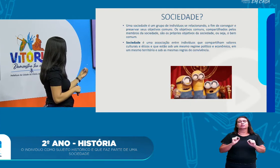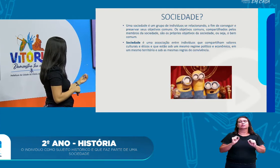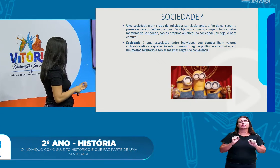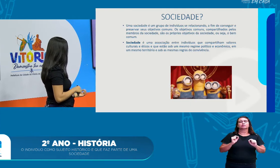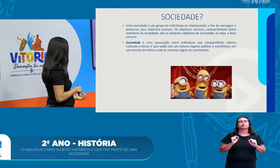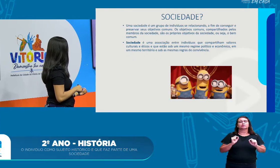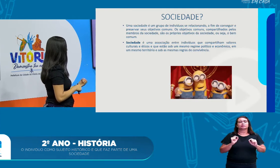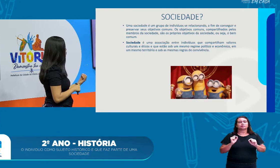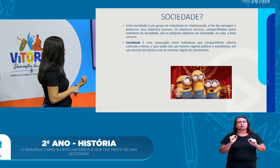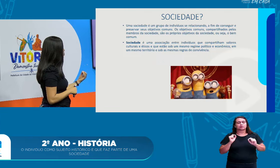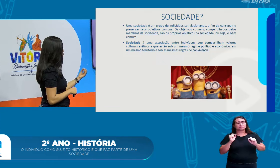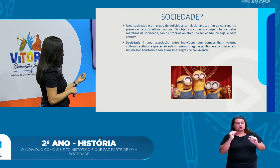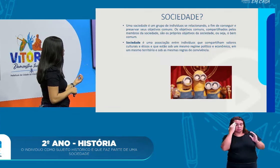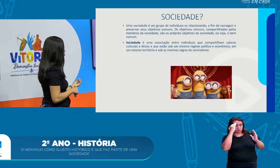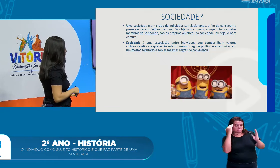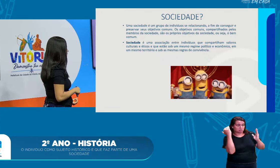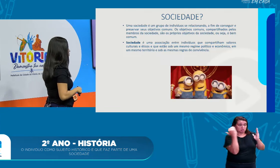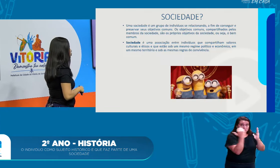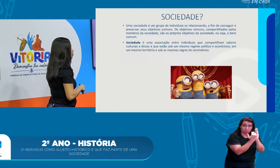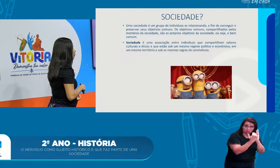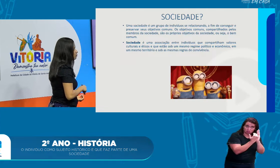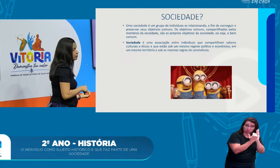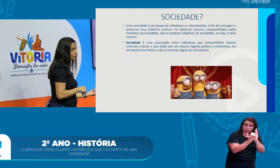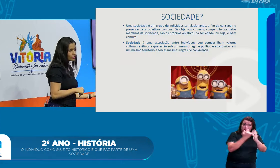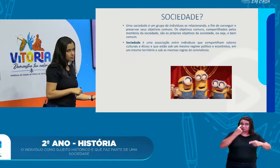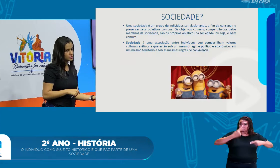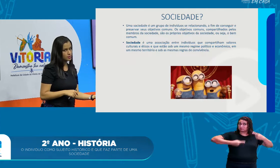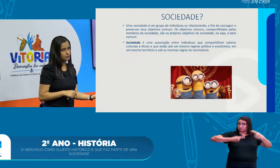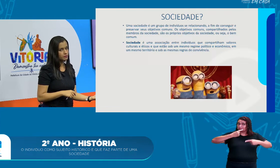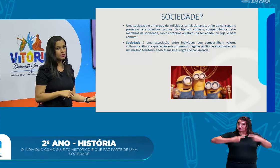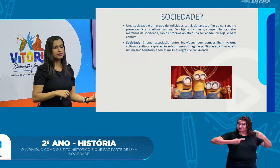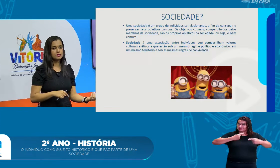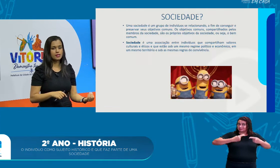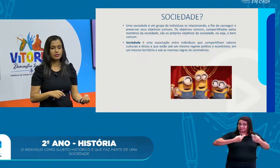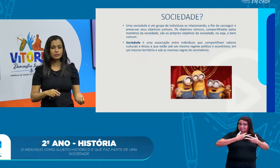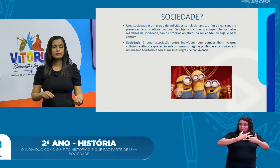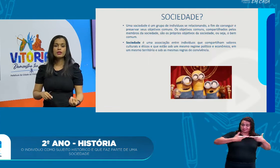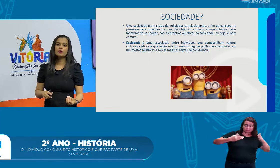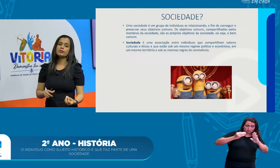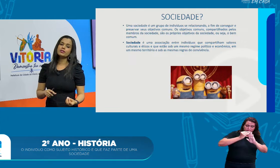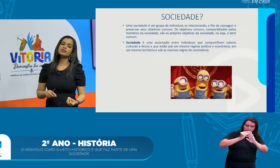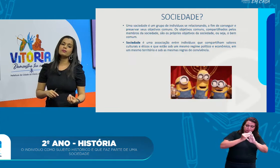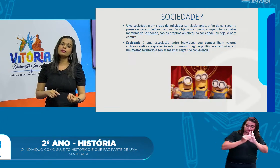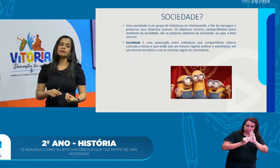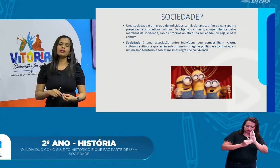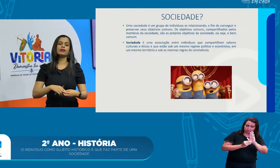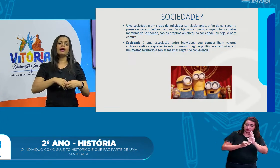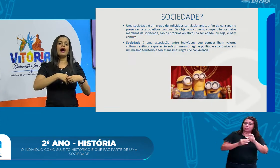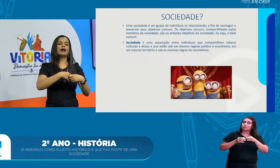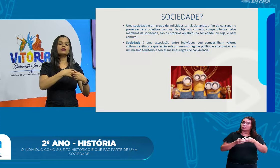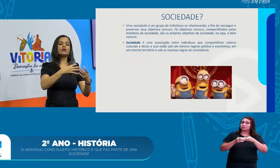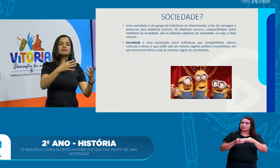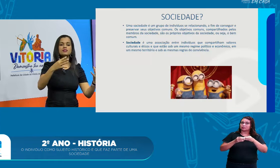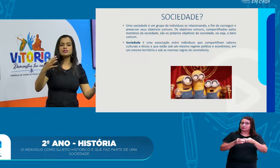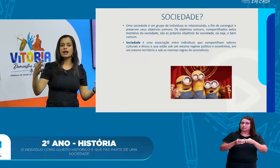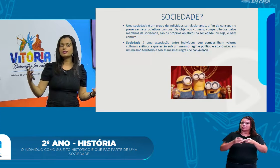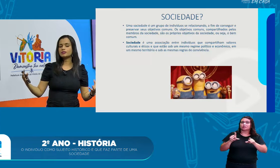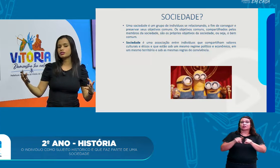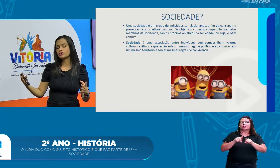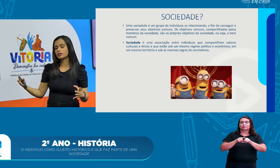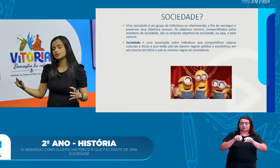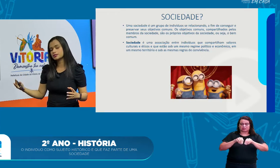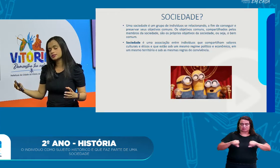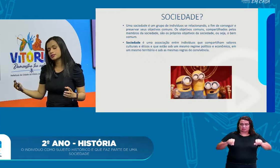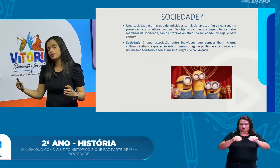mesmo território e sob as mesmas regras de convivência. Tá certo? Por exemplo, também, a nossa cidade